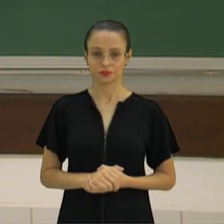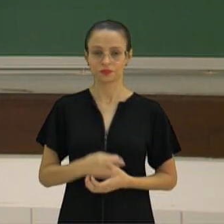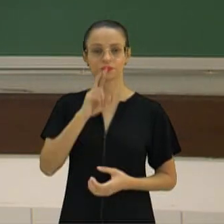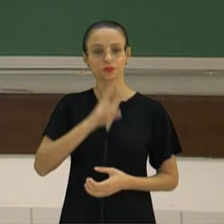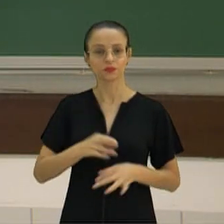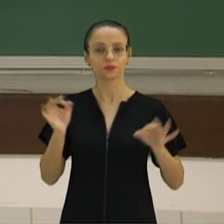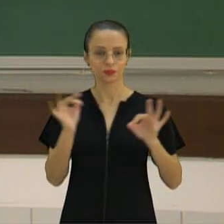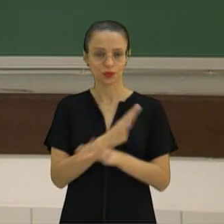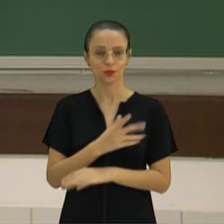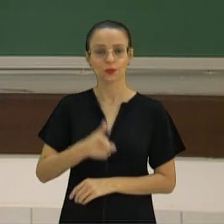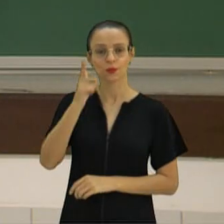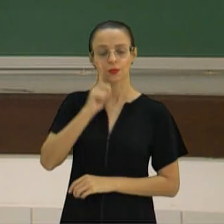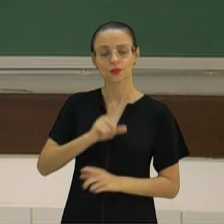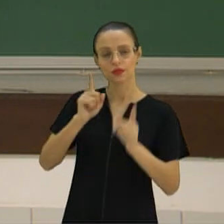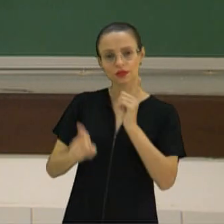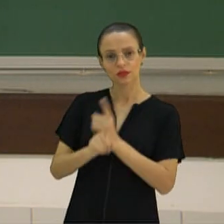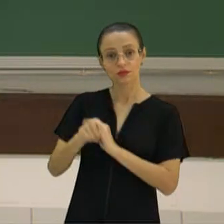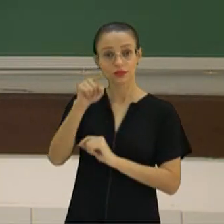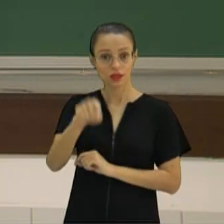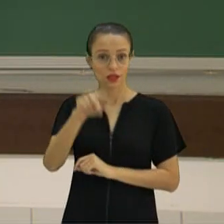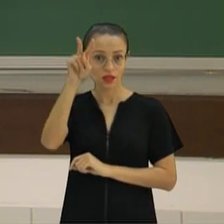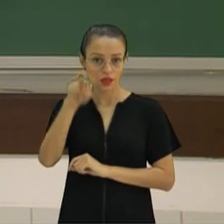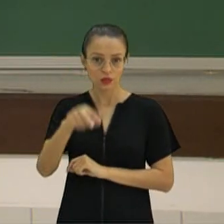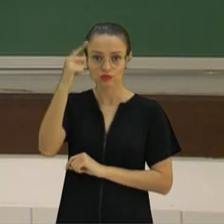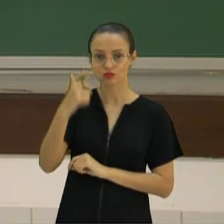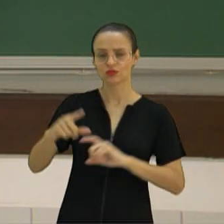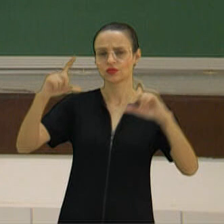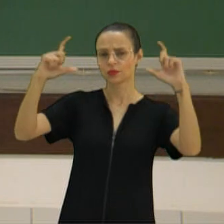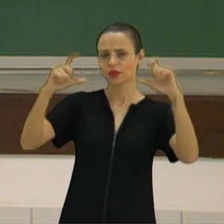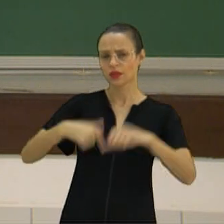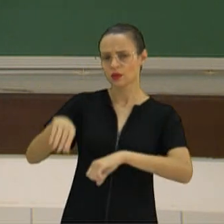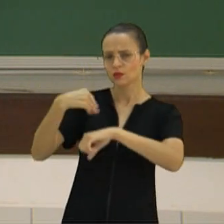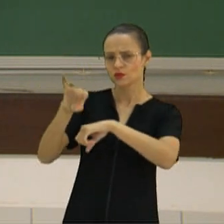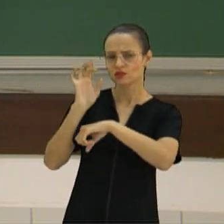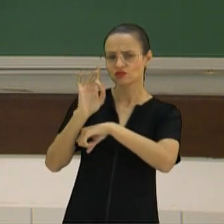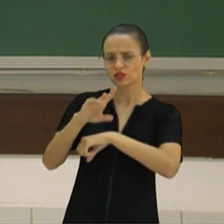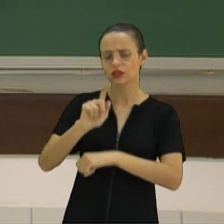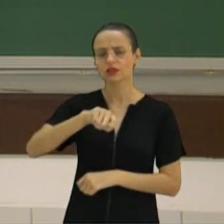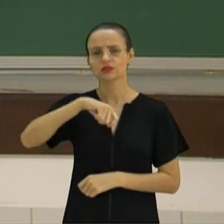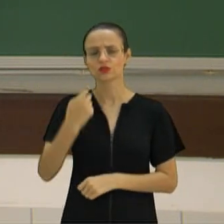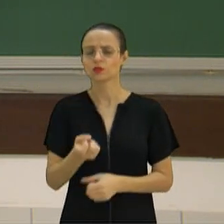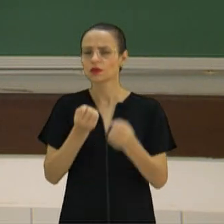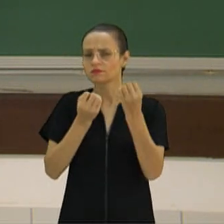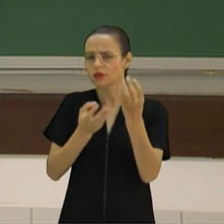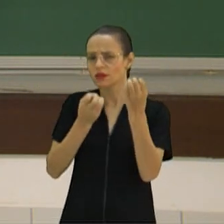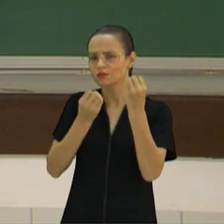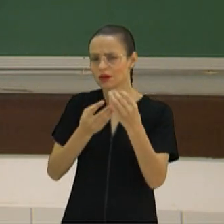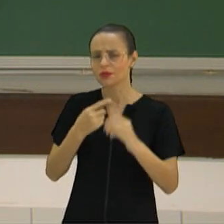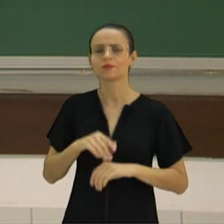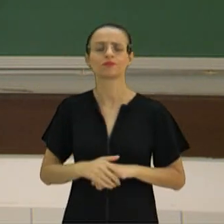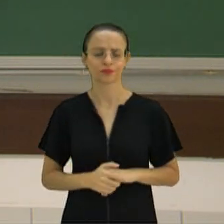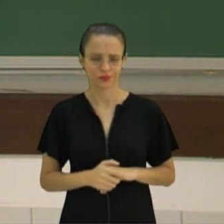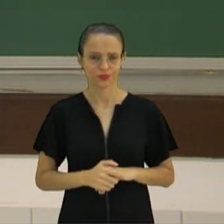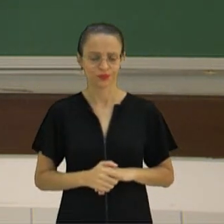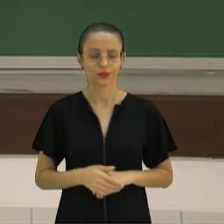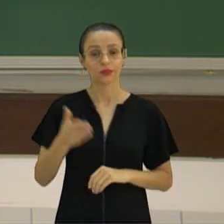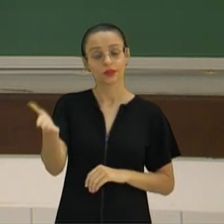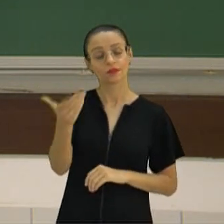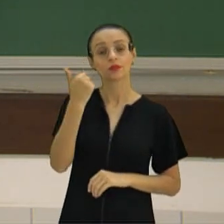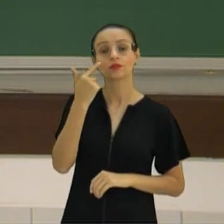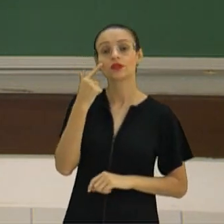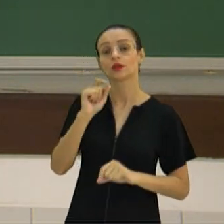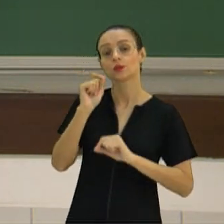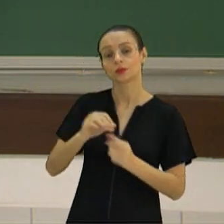Respondeu, consigo identificar, reler o fragmento. Eu dei uma dica, né, quando falei algumas informações além do que já tínhamos lido. Vamos ver